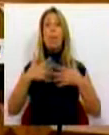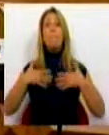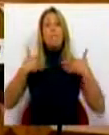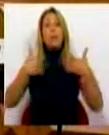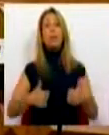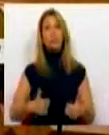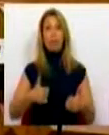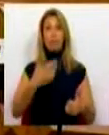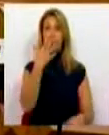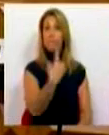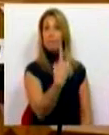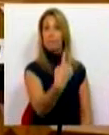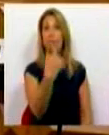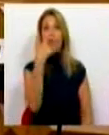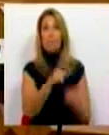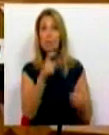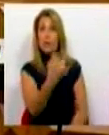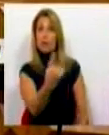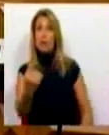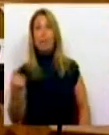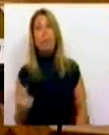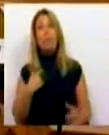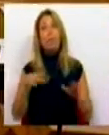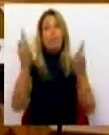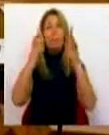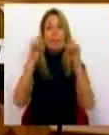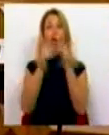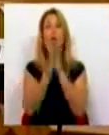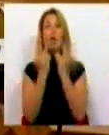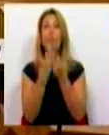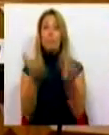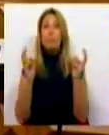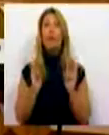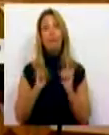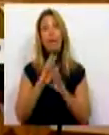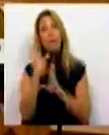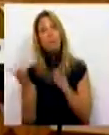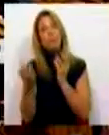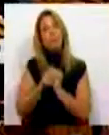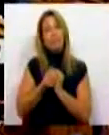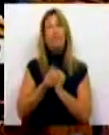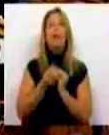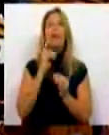individual, e esperamos que todas as bancadas se associem na aprovação destes impostos. Muito obrigado pela vossa atenção.